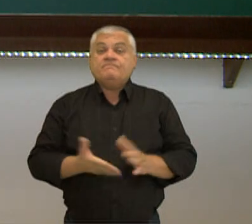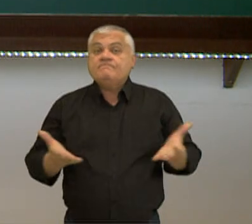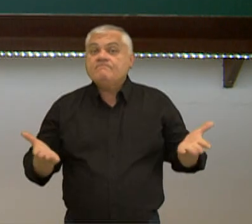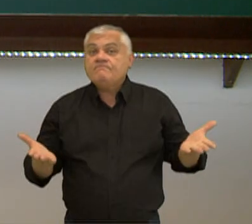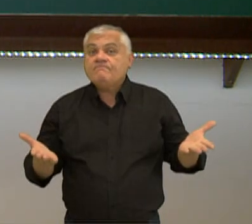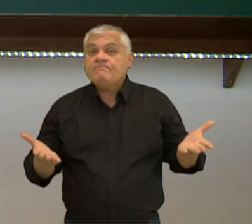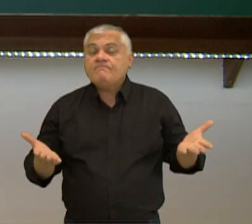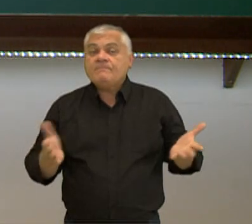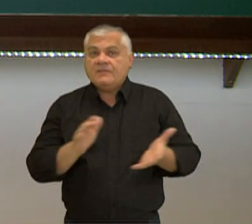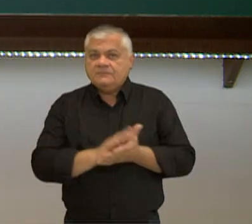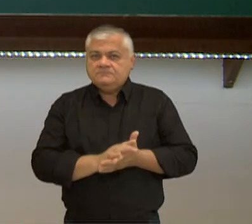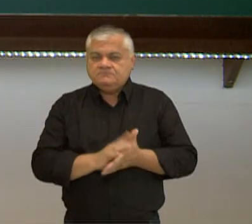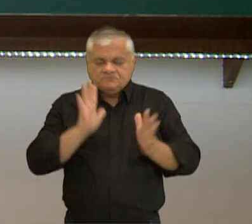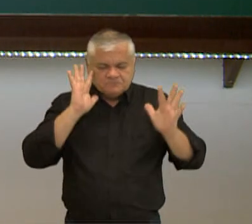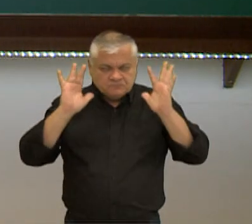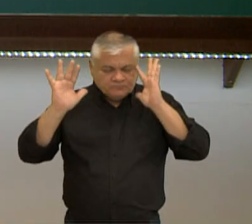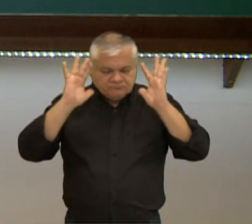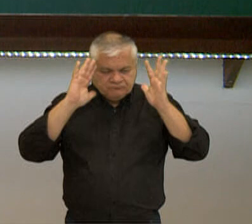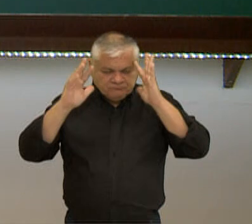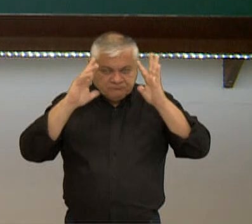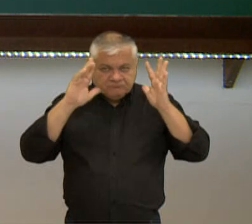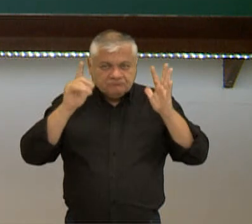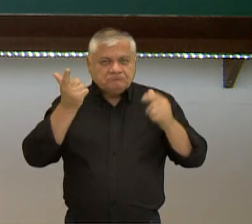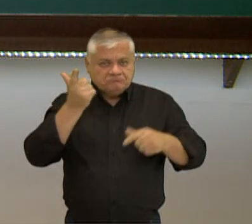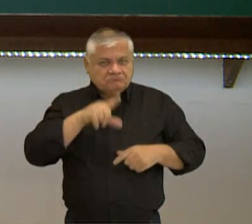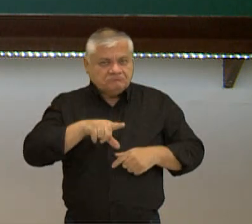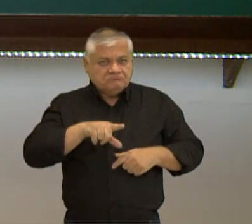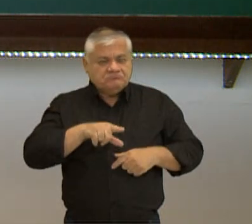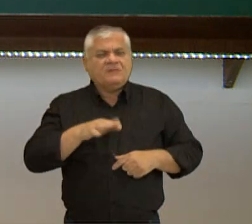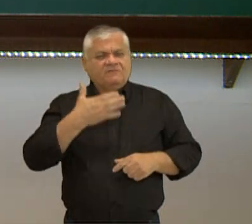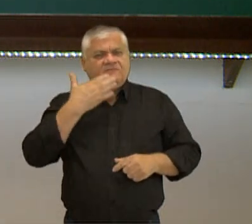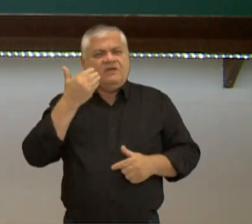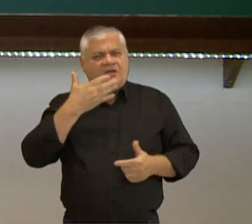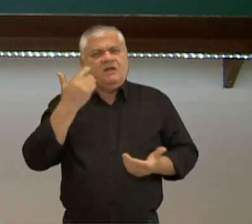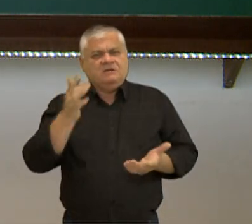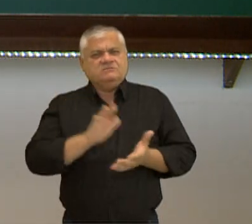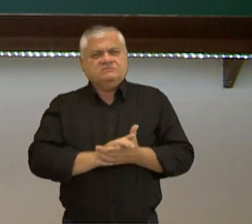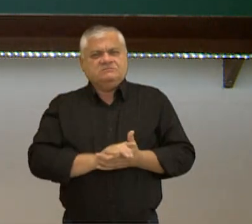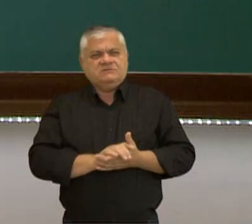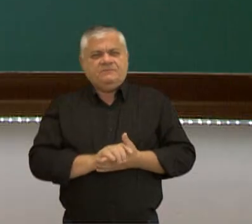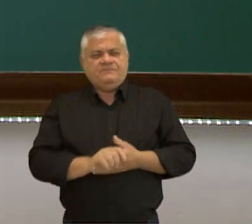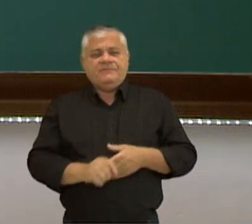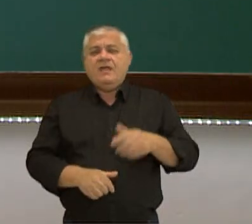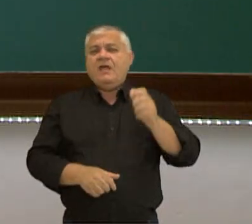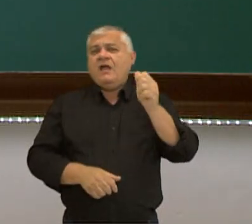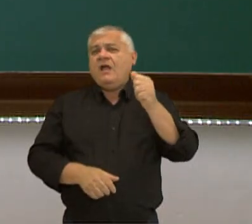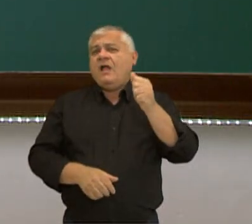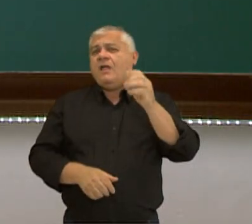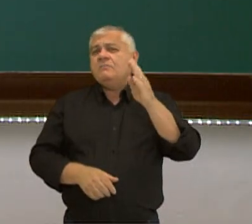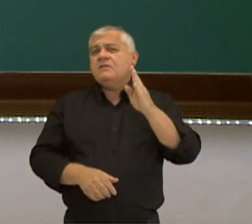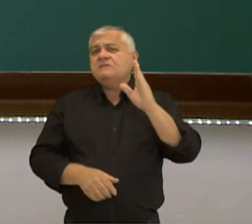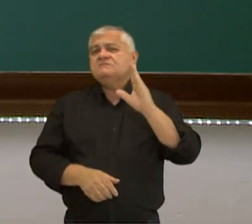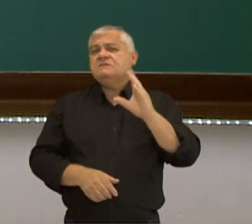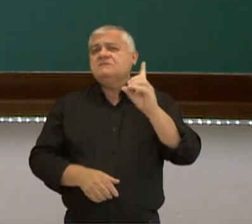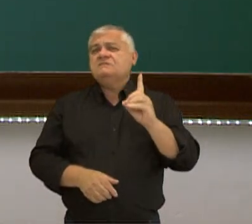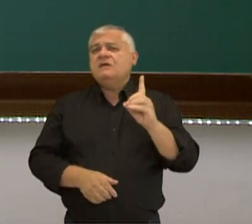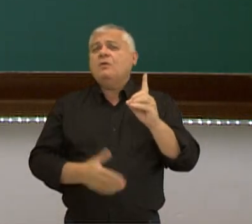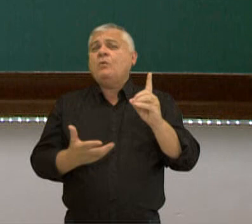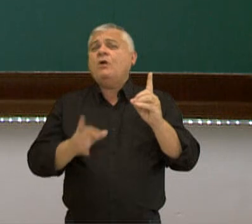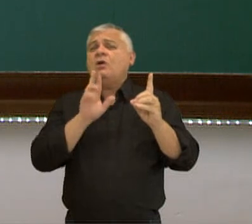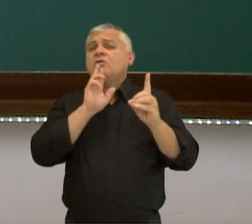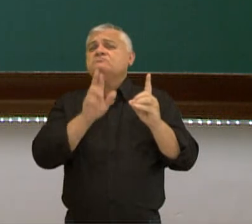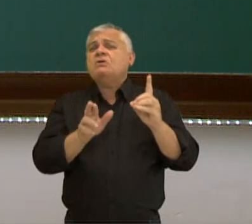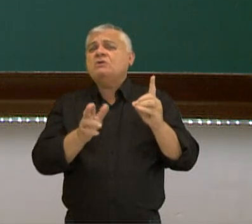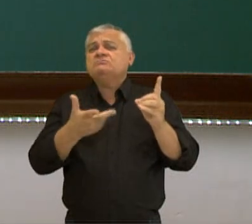E aí, pensaram? Esta bem fácil, então. Então, a única resposta condizente, né? Você poderia